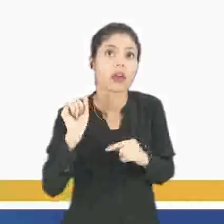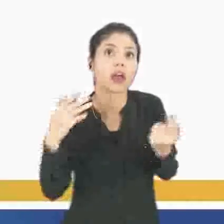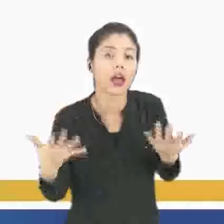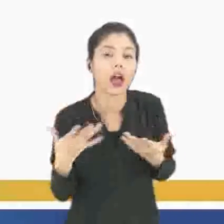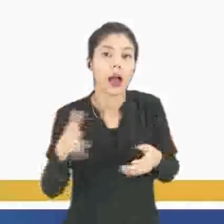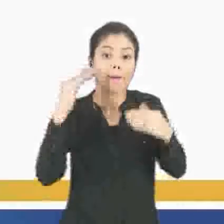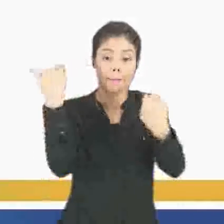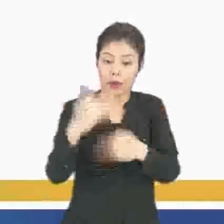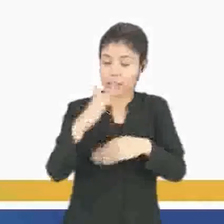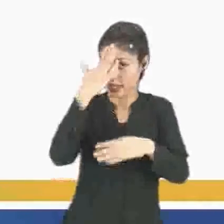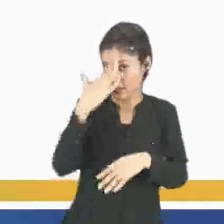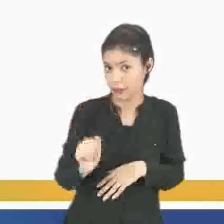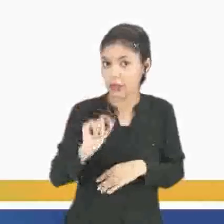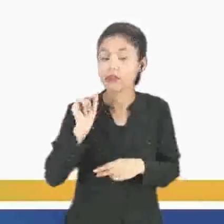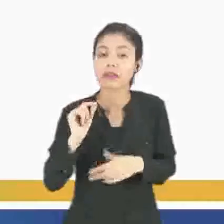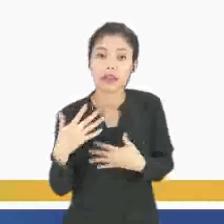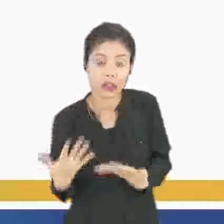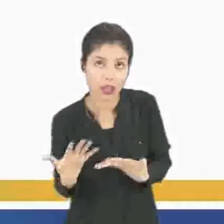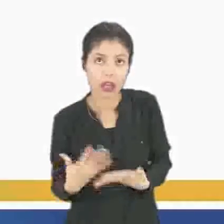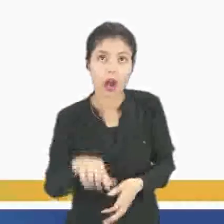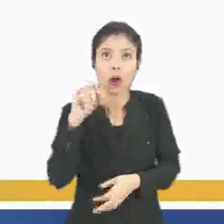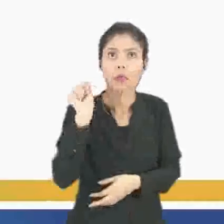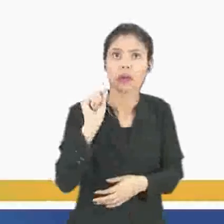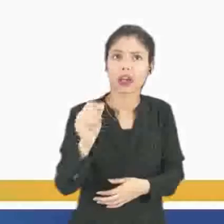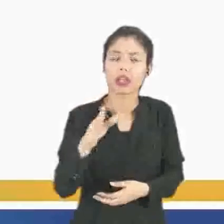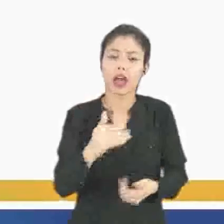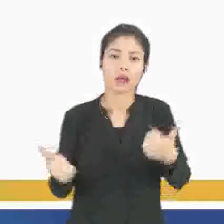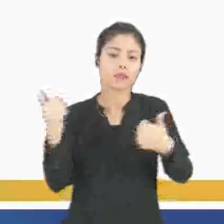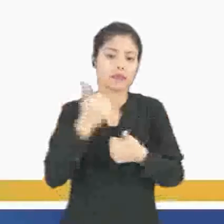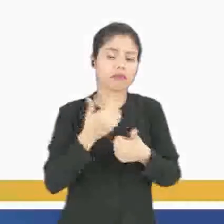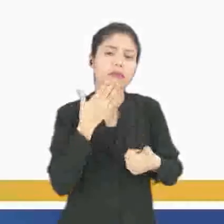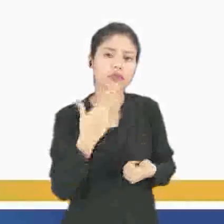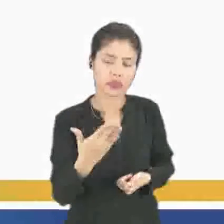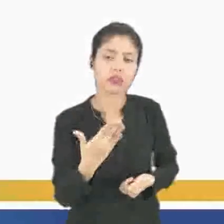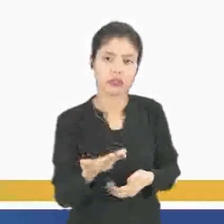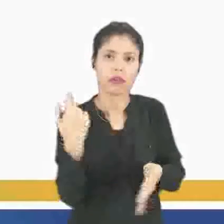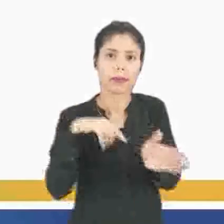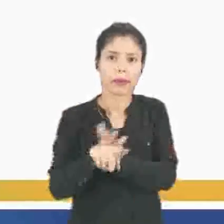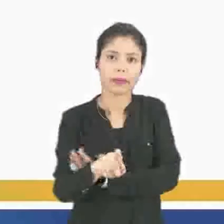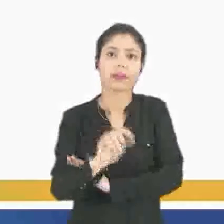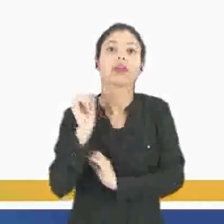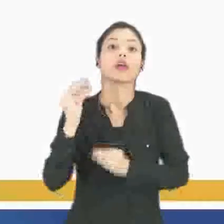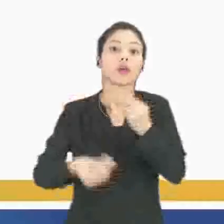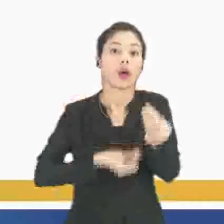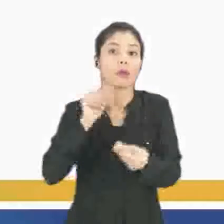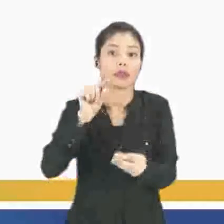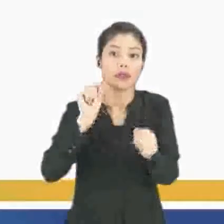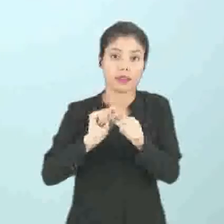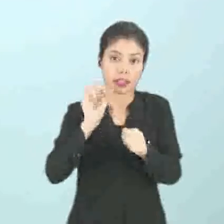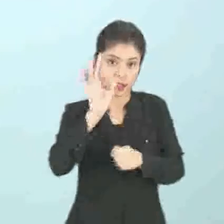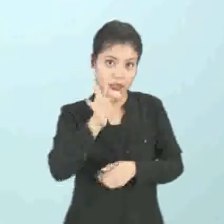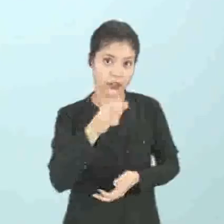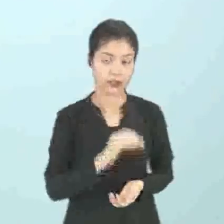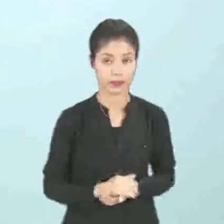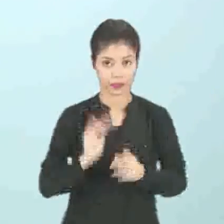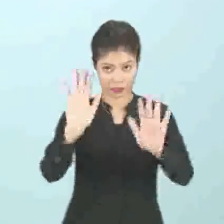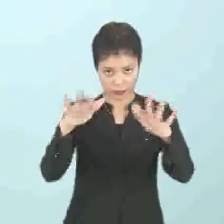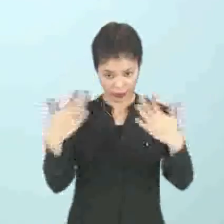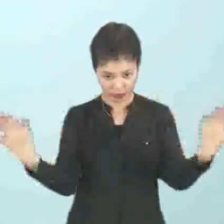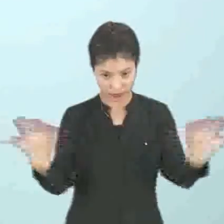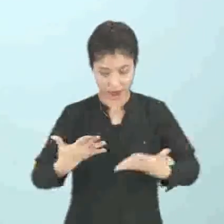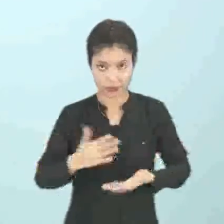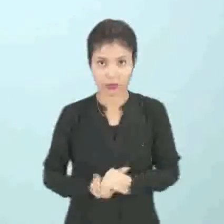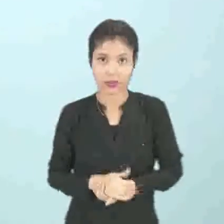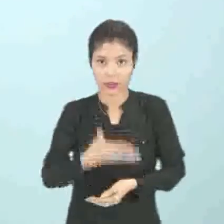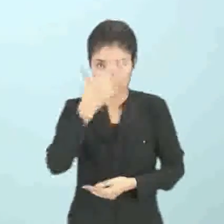questões de prova, você tem que saber, tá, o que está sendo solicitado na questão e como é que você vai fazer. Certinho? Vem para mim aqui